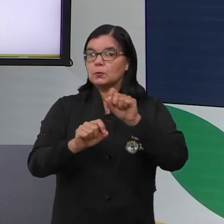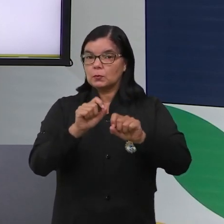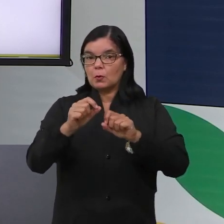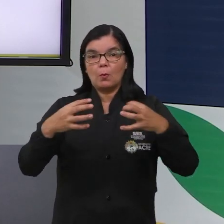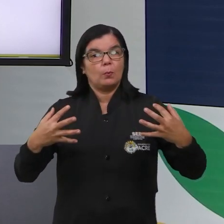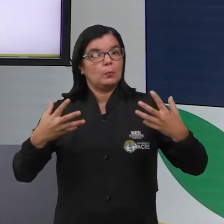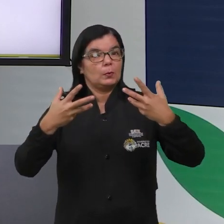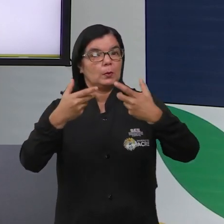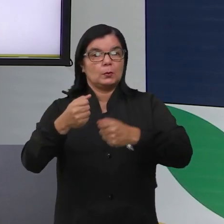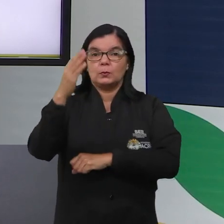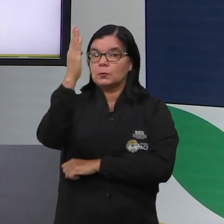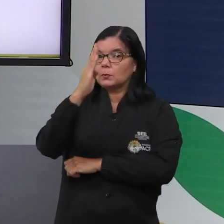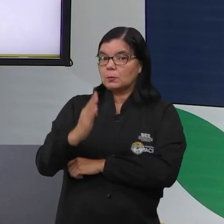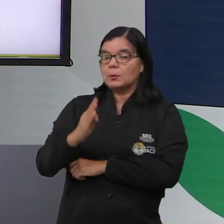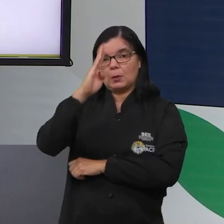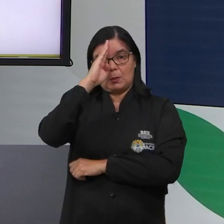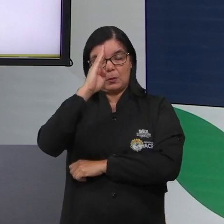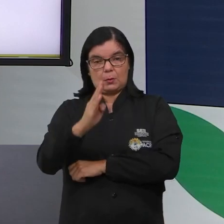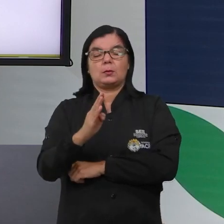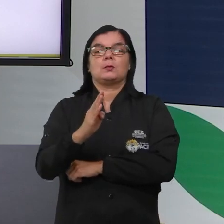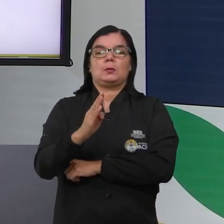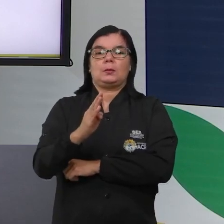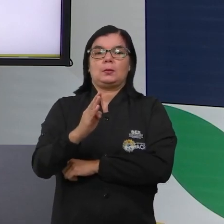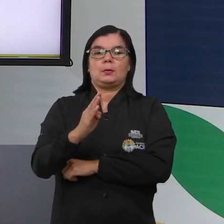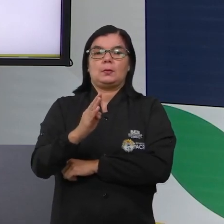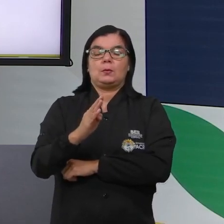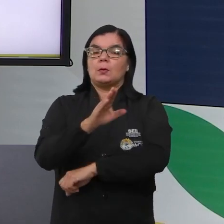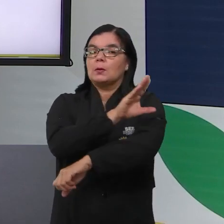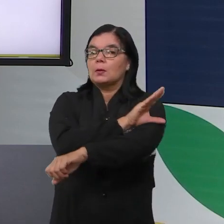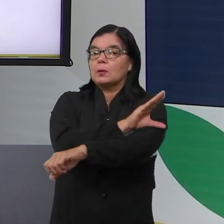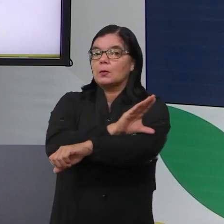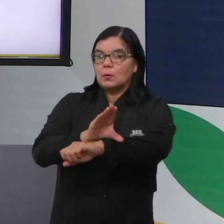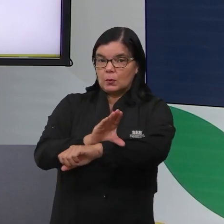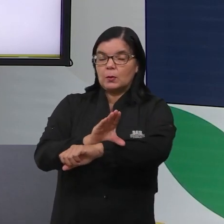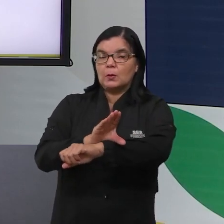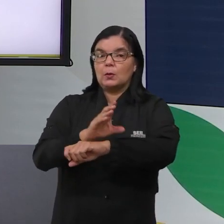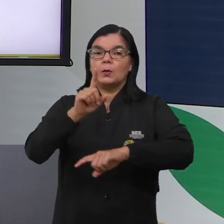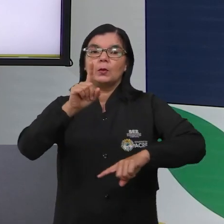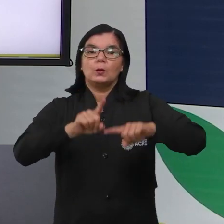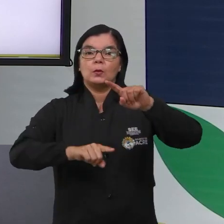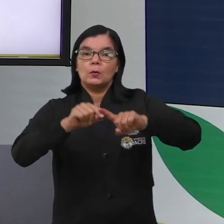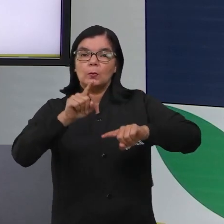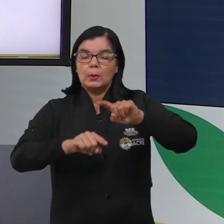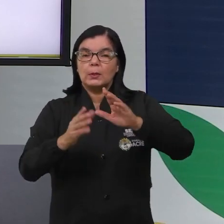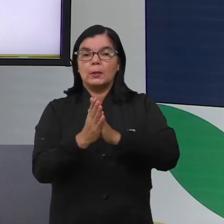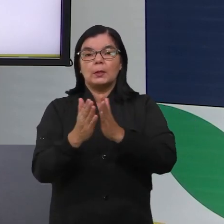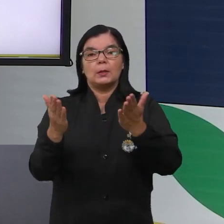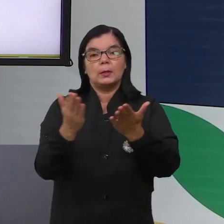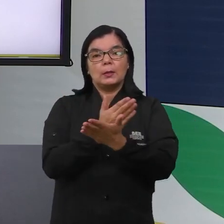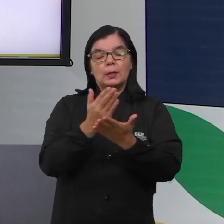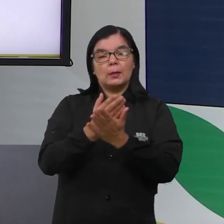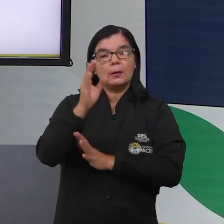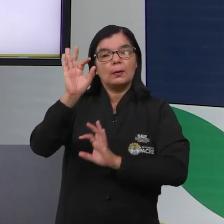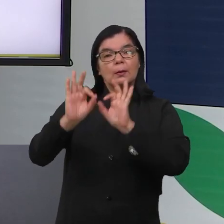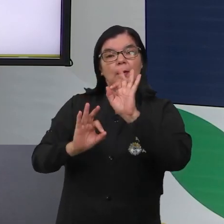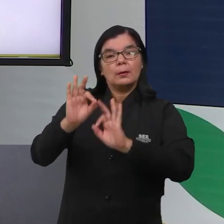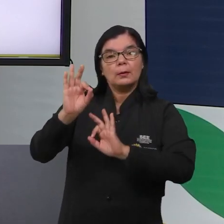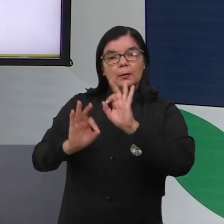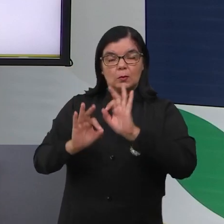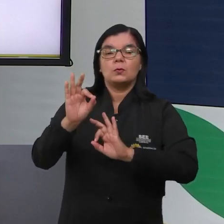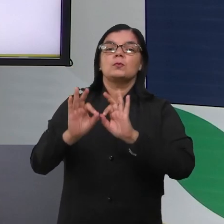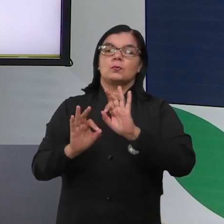para todo o Brasil, principalmente, a cultura, o material didático elaborados